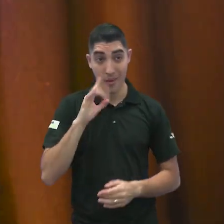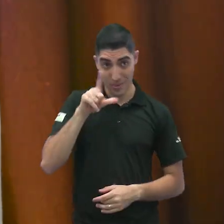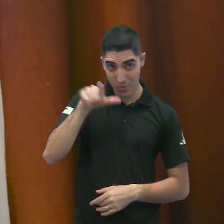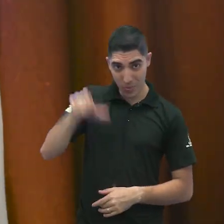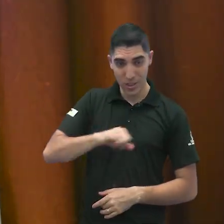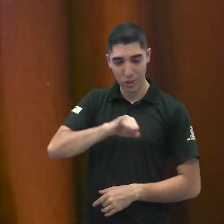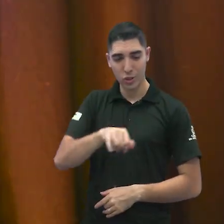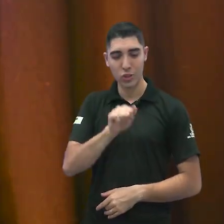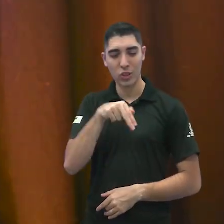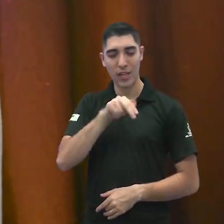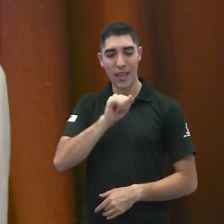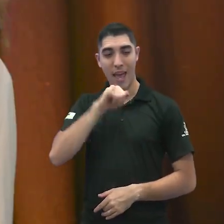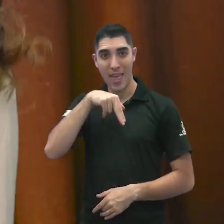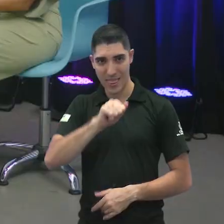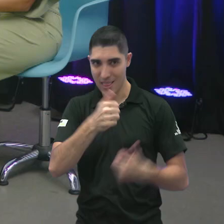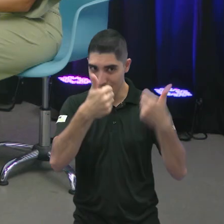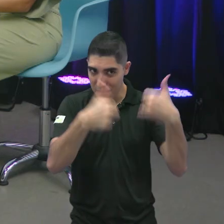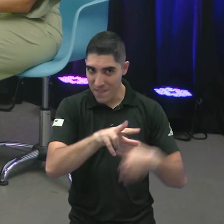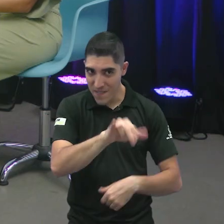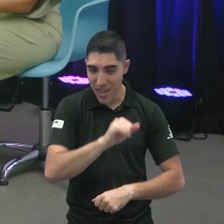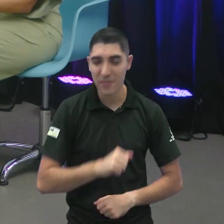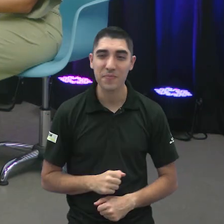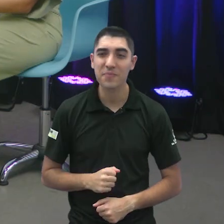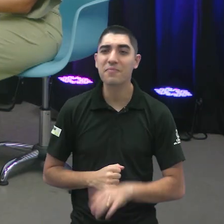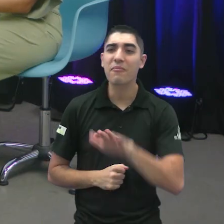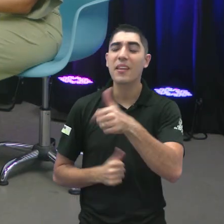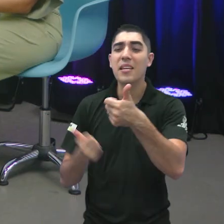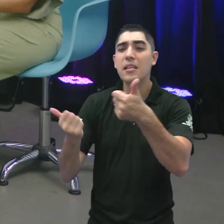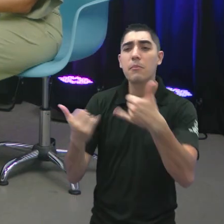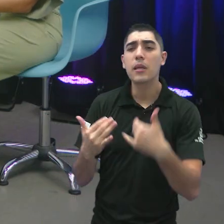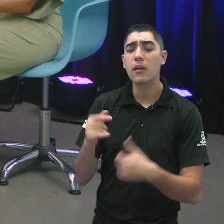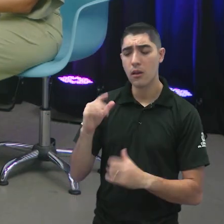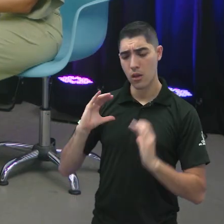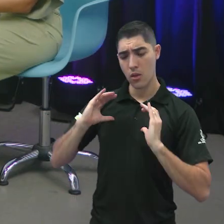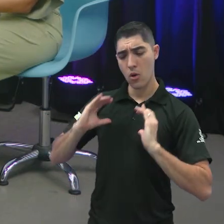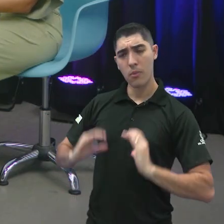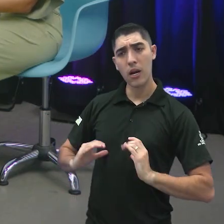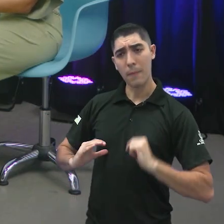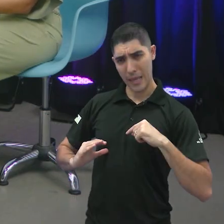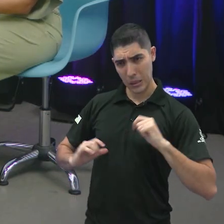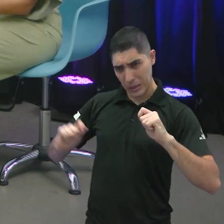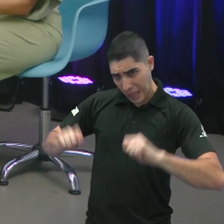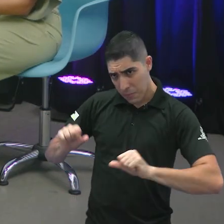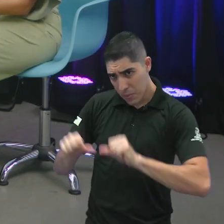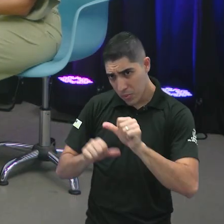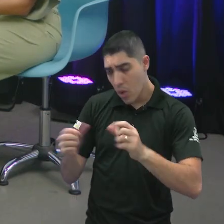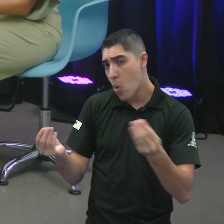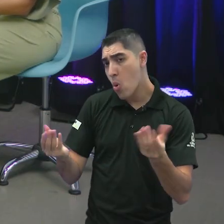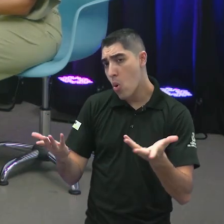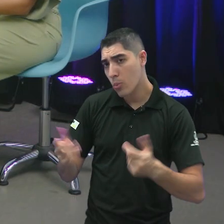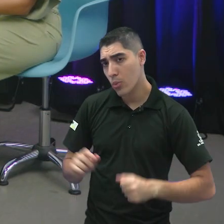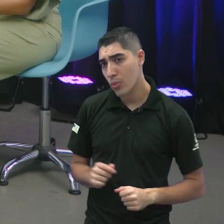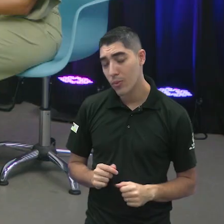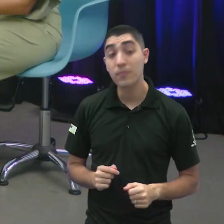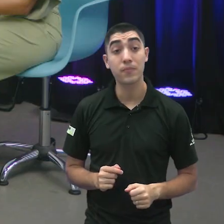bem legal. Janaína vai contar pra gente. E fala pra mim uma coisa, como que é possível mudar o nosso comportamento?